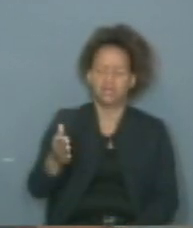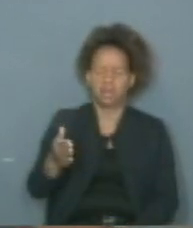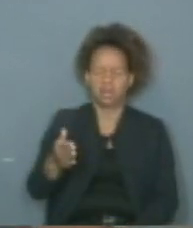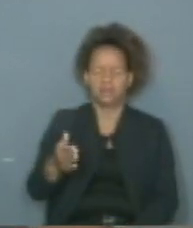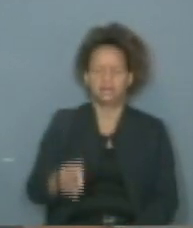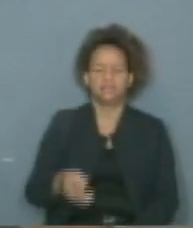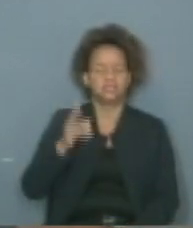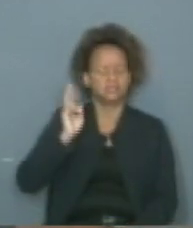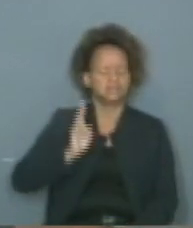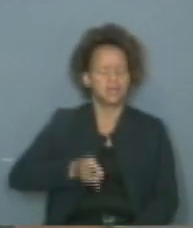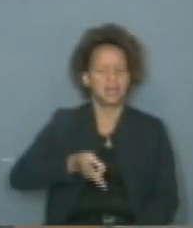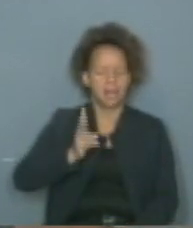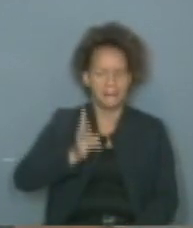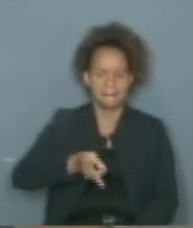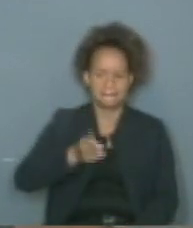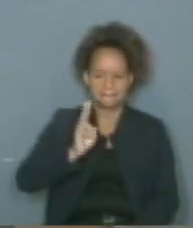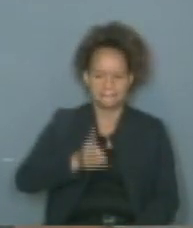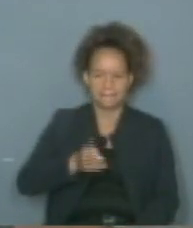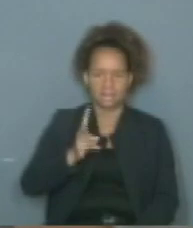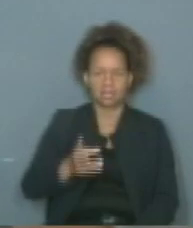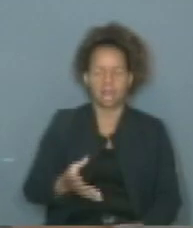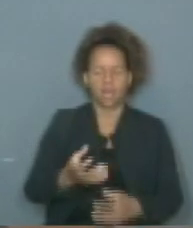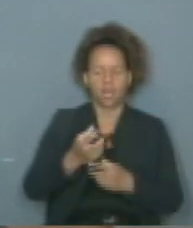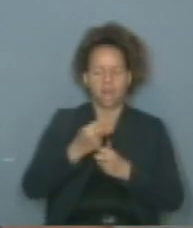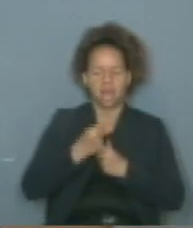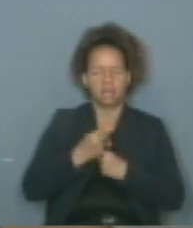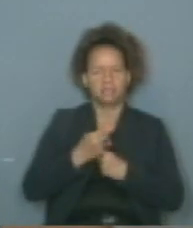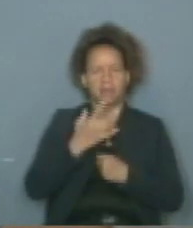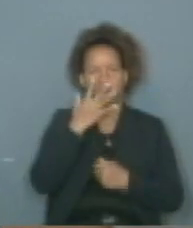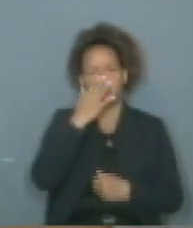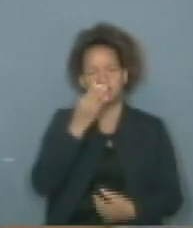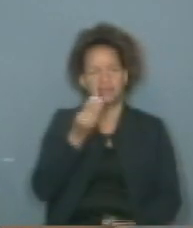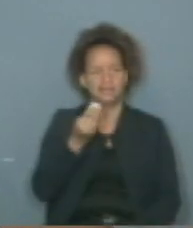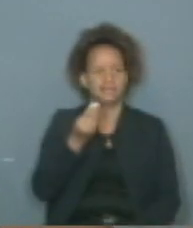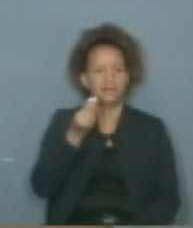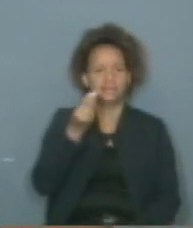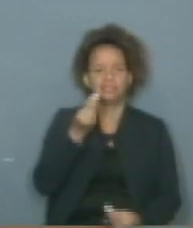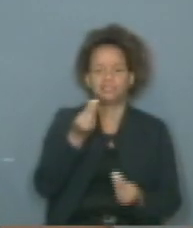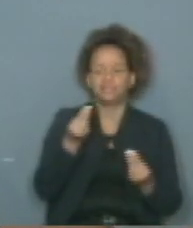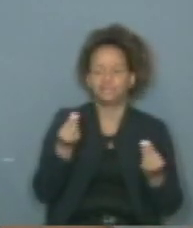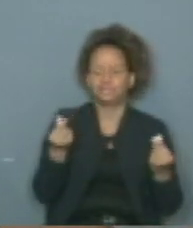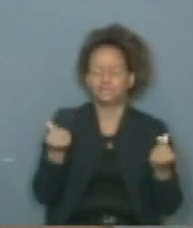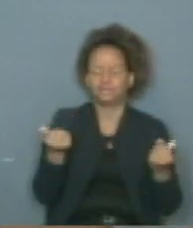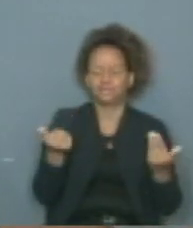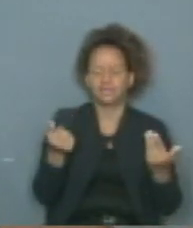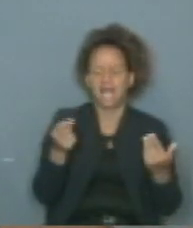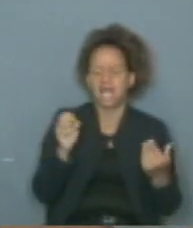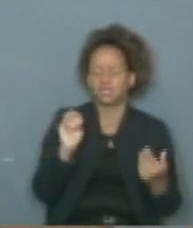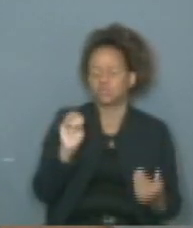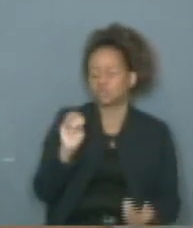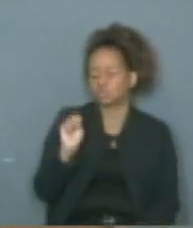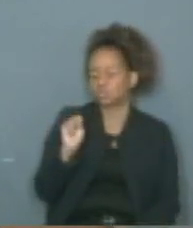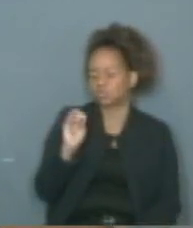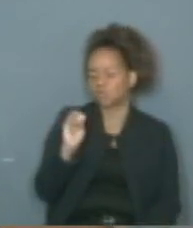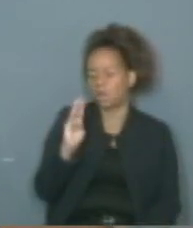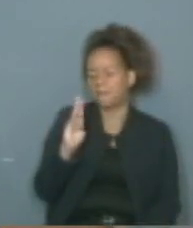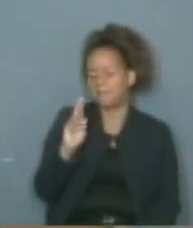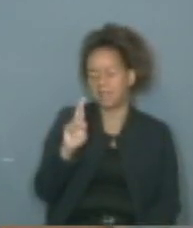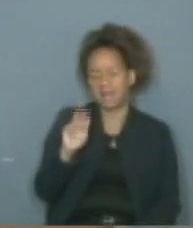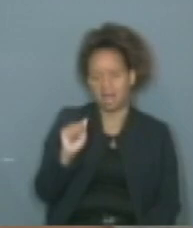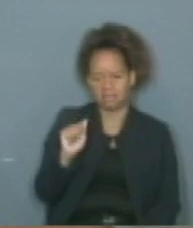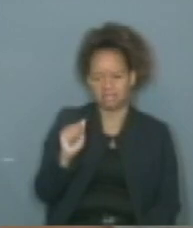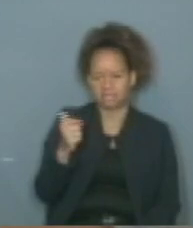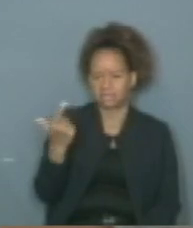a sempre estar acolhendo as migalhas. A verdade é essa, vereador Gilberto. Como a gente não